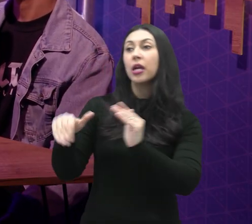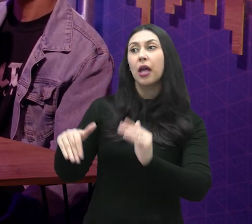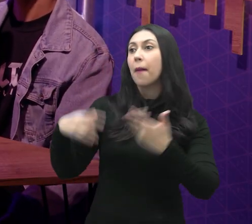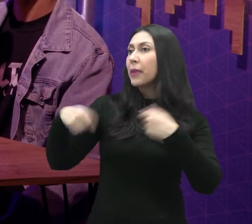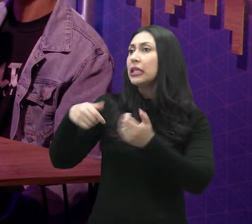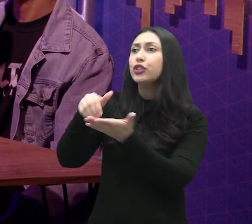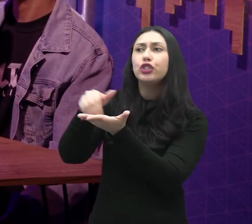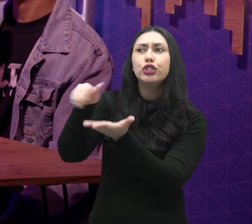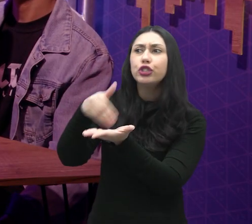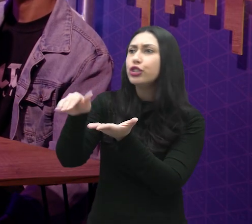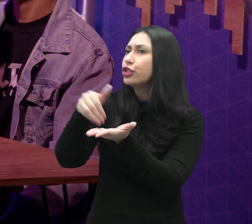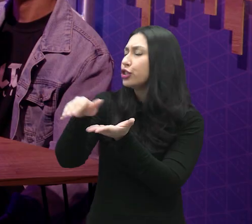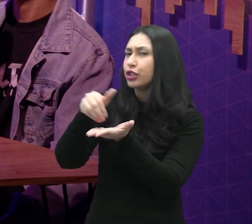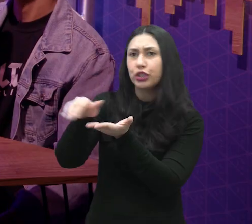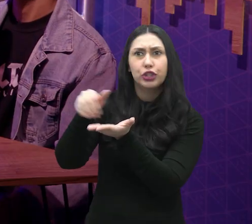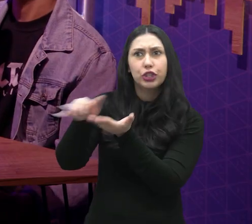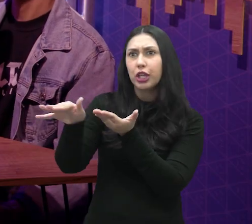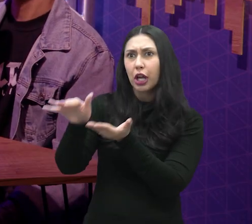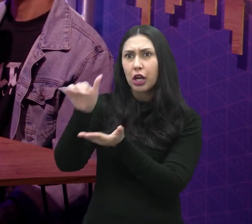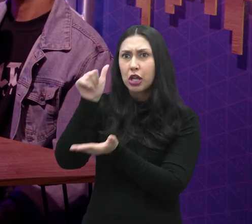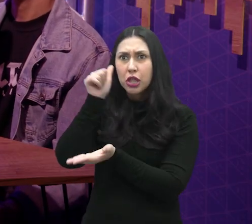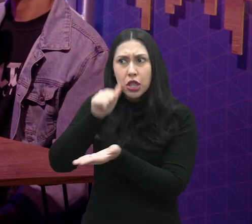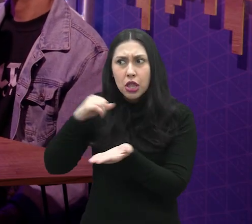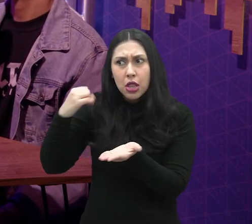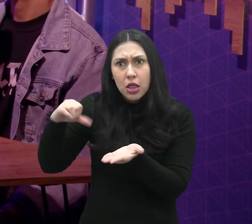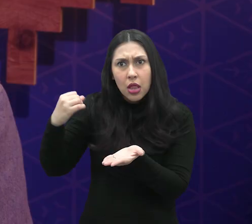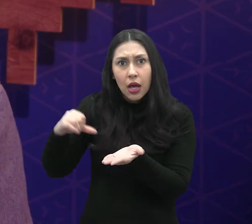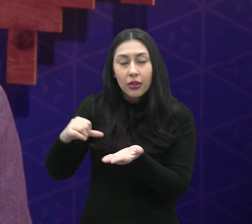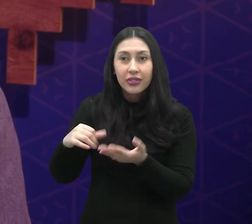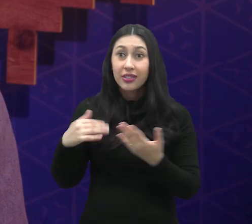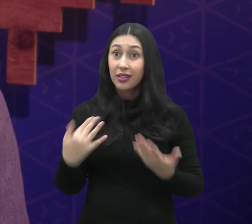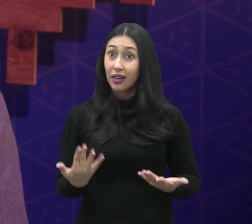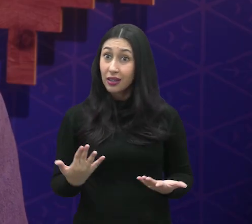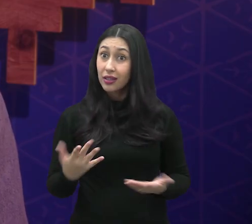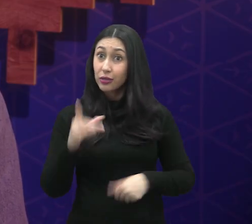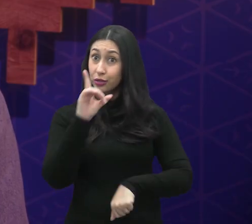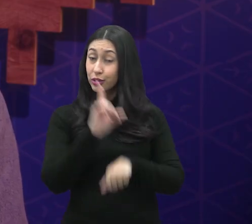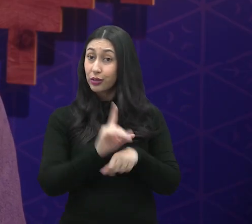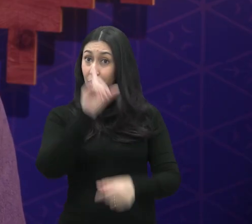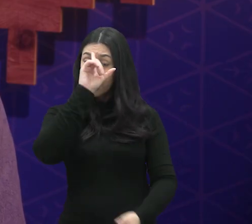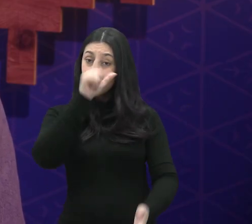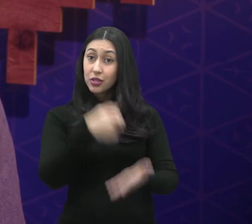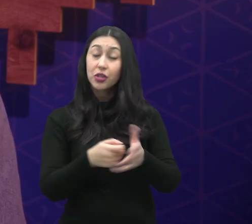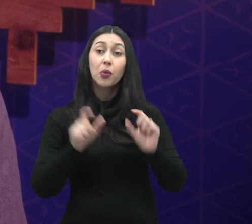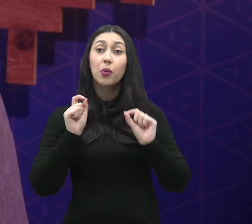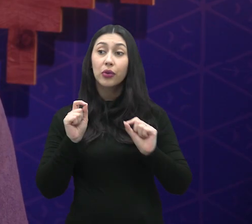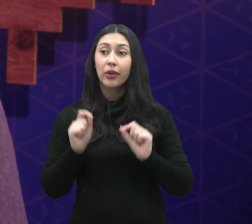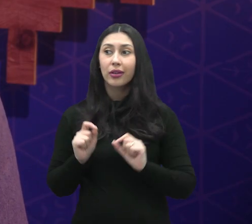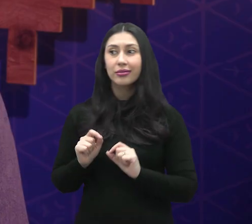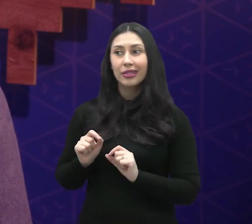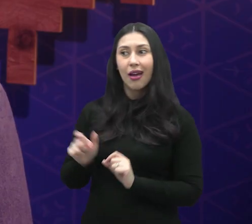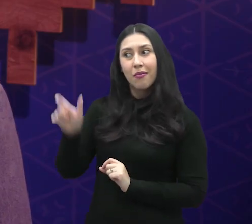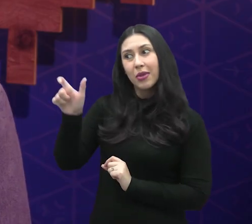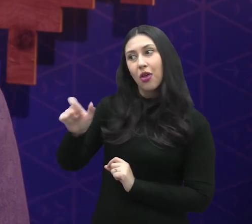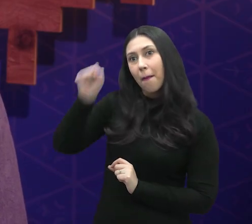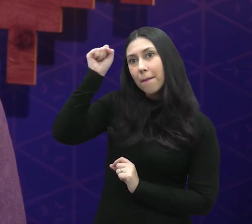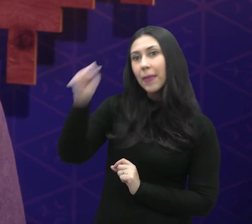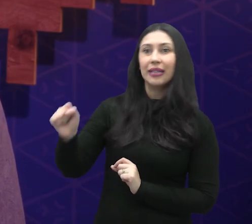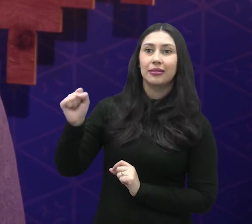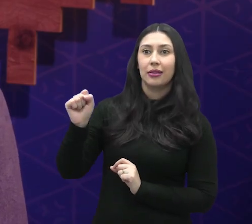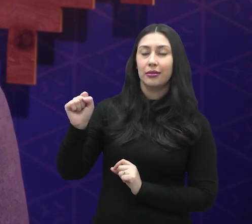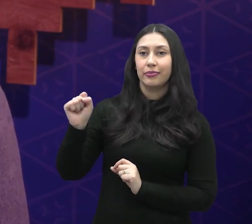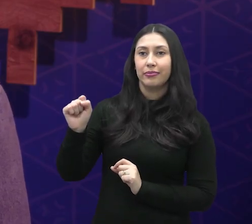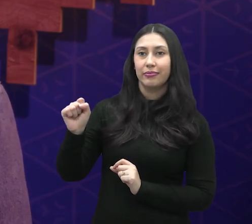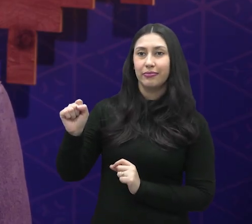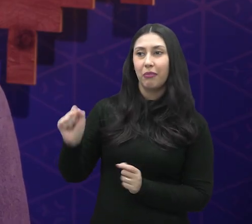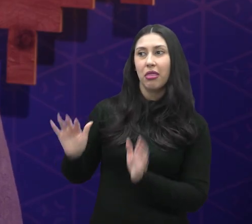pedindo para tirar elas da novela e decidiram por assassinar uma delas, assim. O que vai acontecer hoje? Hoje, será